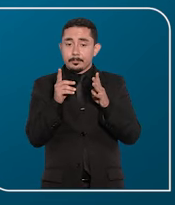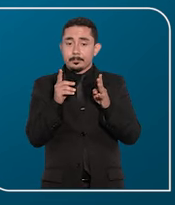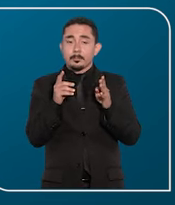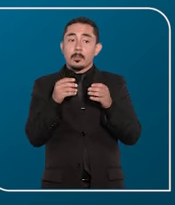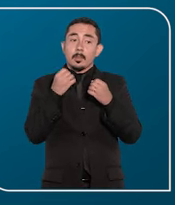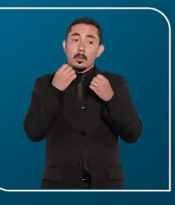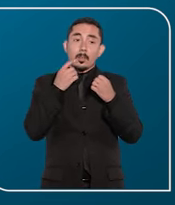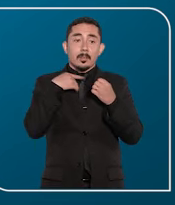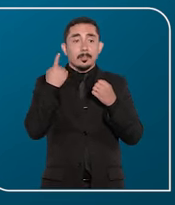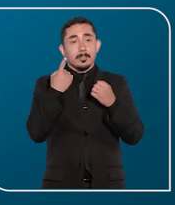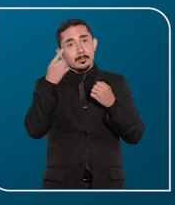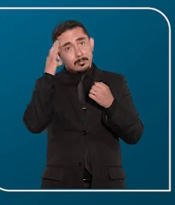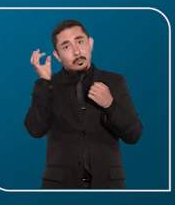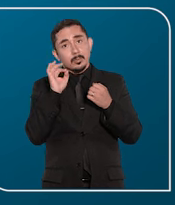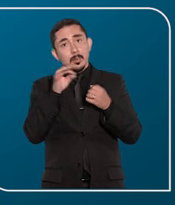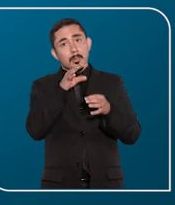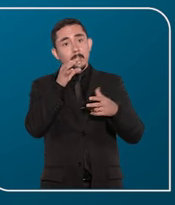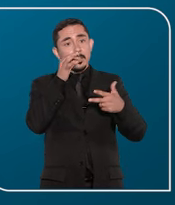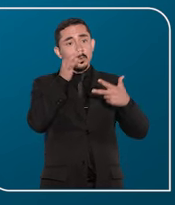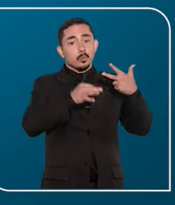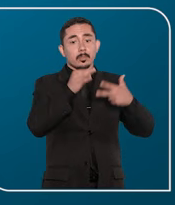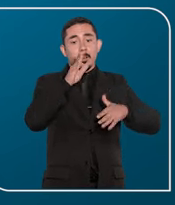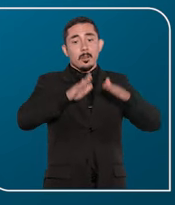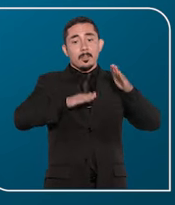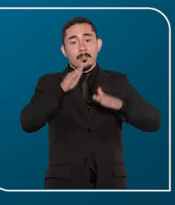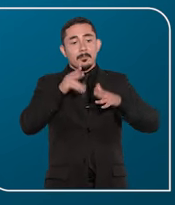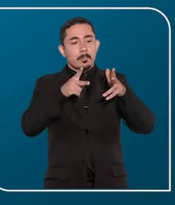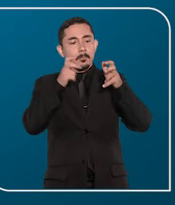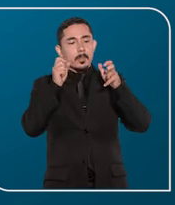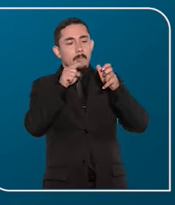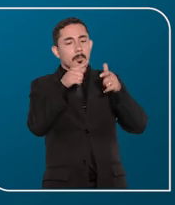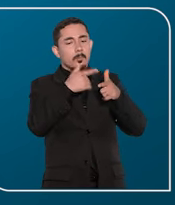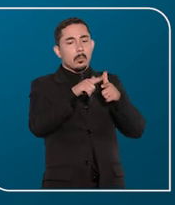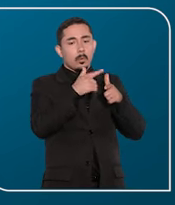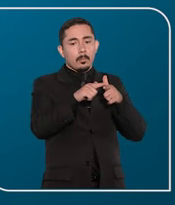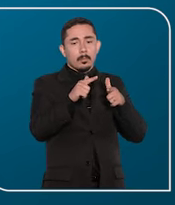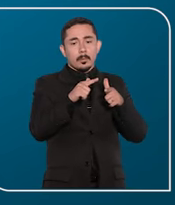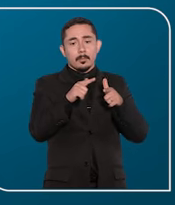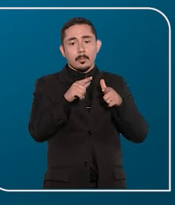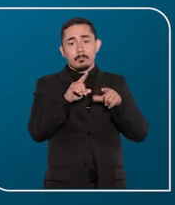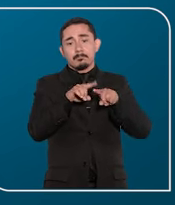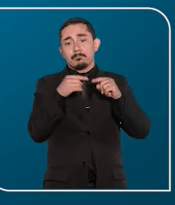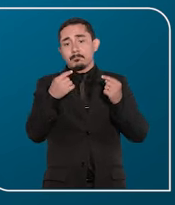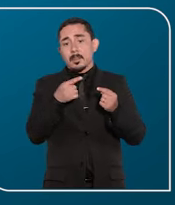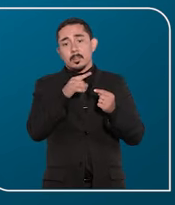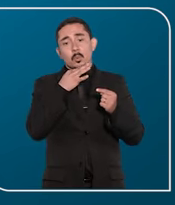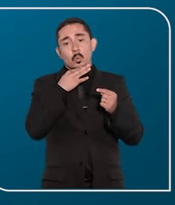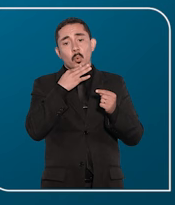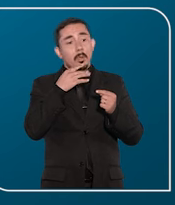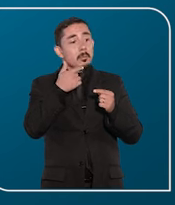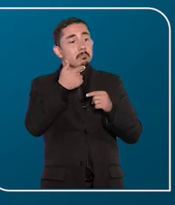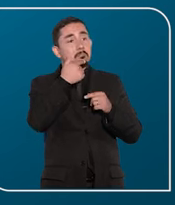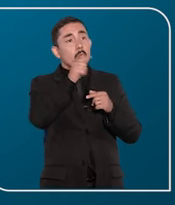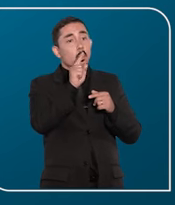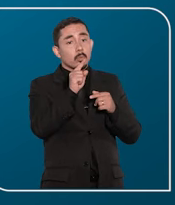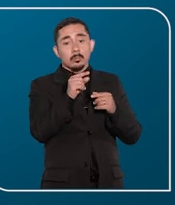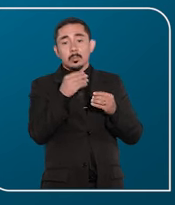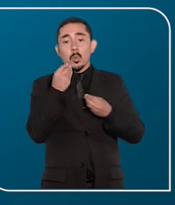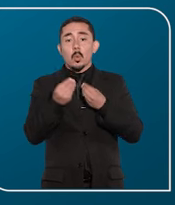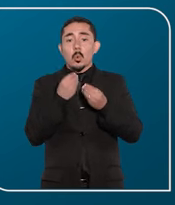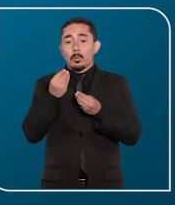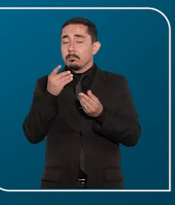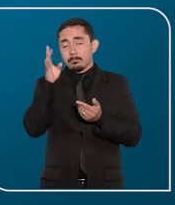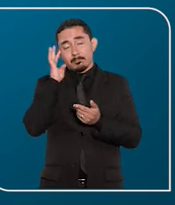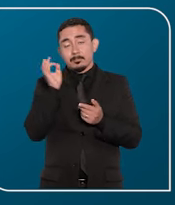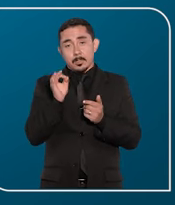forma o Poder Judiciário muitas vezes encara um problema sem conhecer muitas vezes o outro lado da moeda, o outro lado